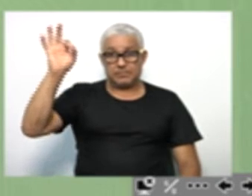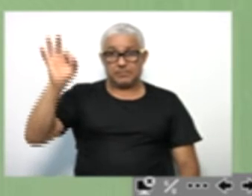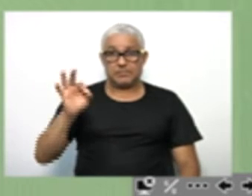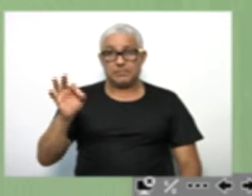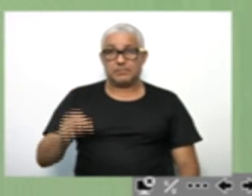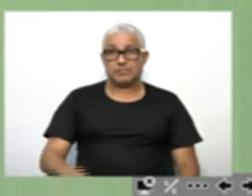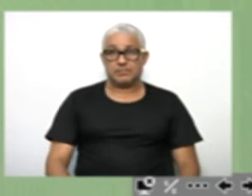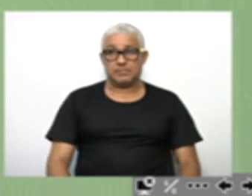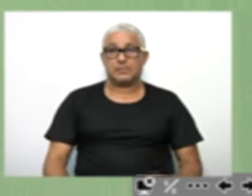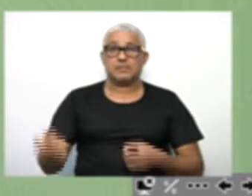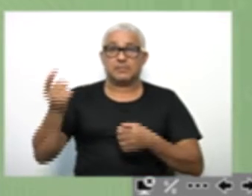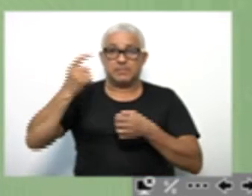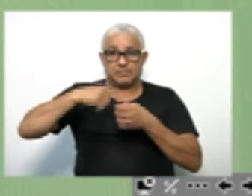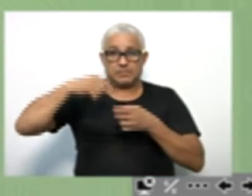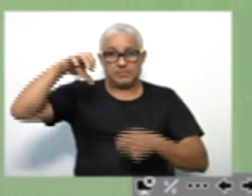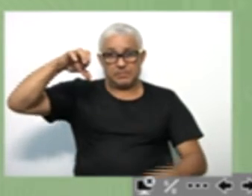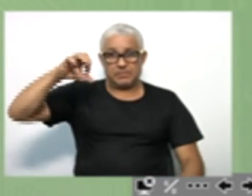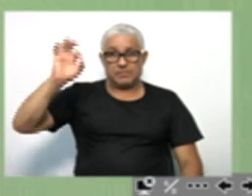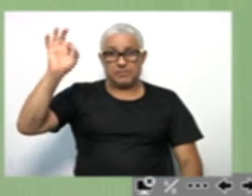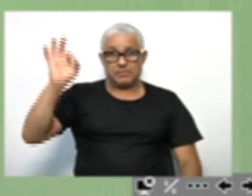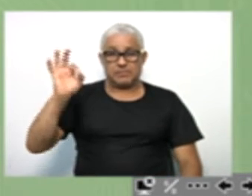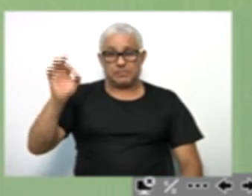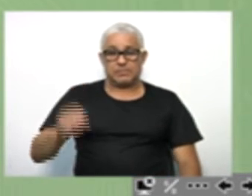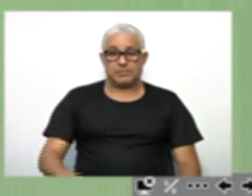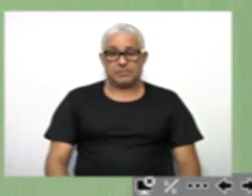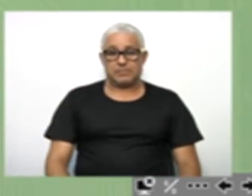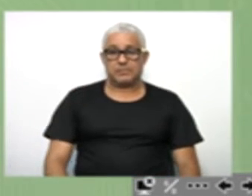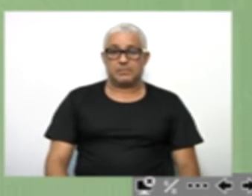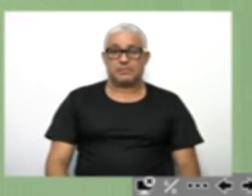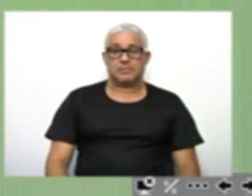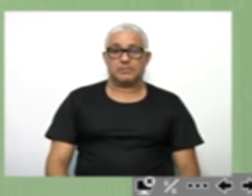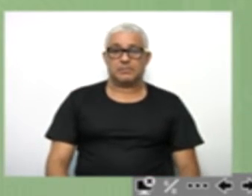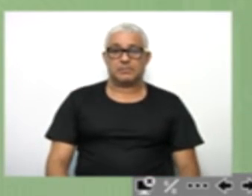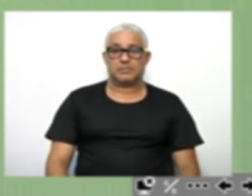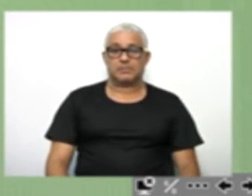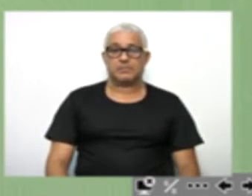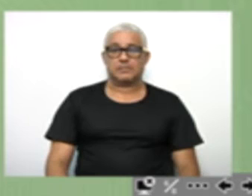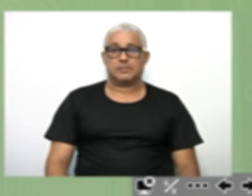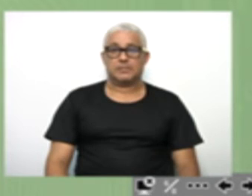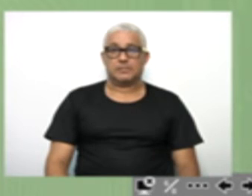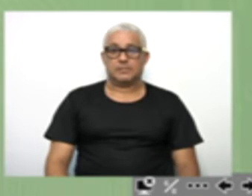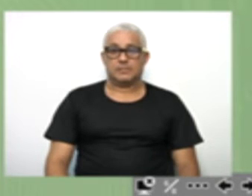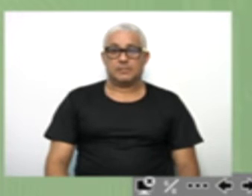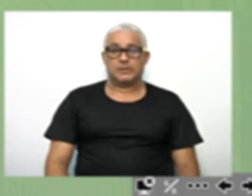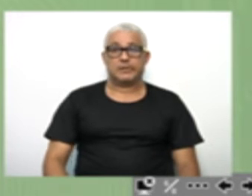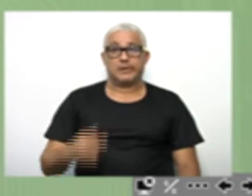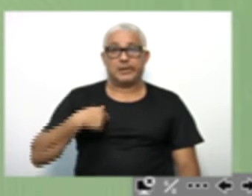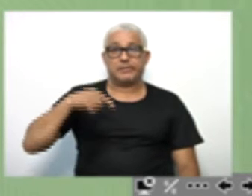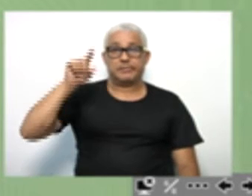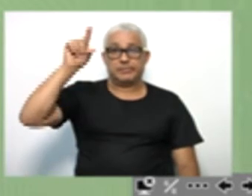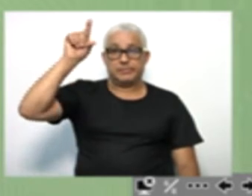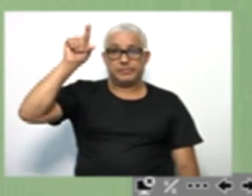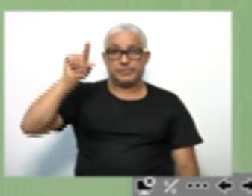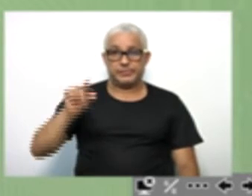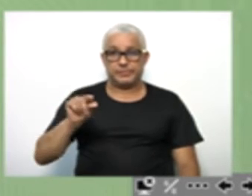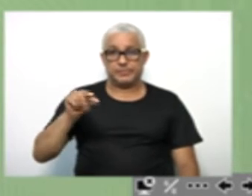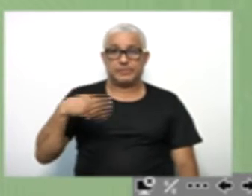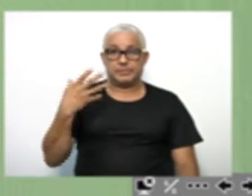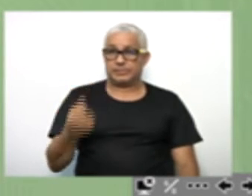de retorno é 9%. Então, isso é uma informação para que eu decline o projeto. Eu não vou